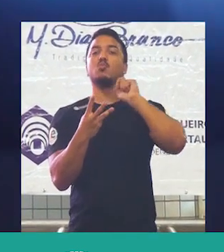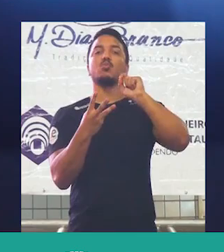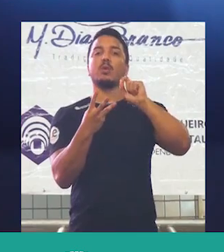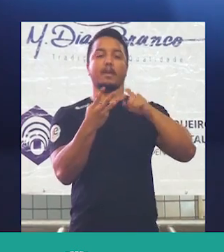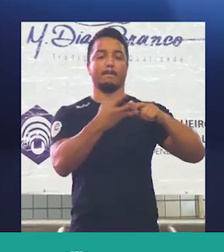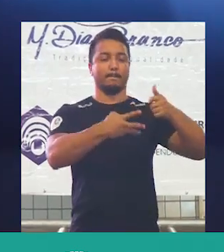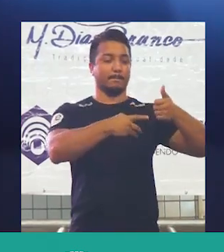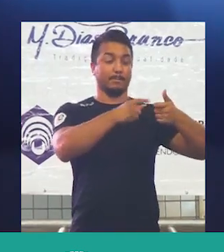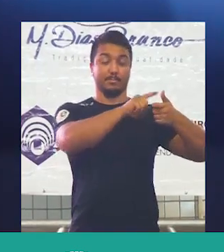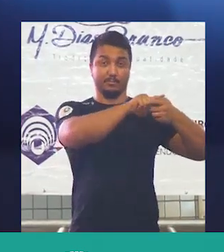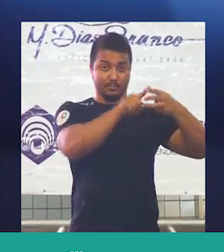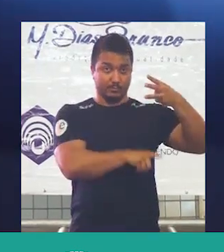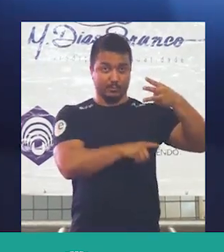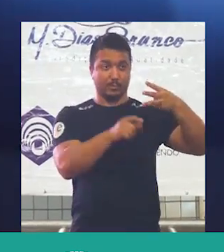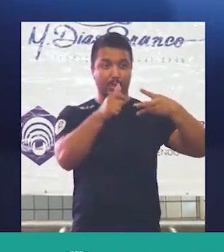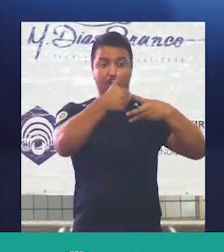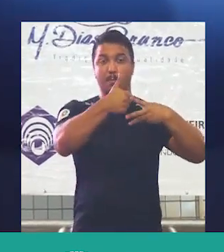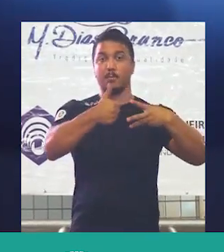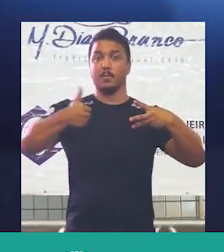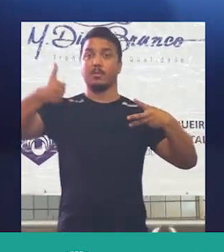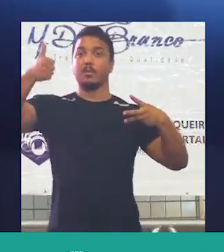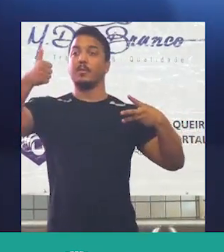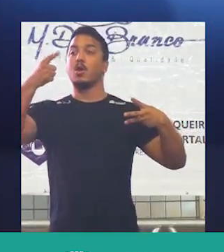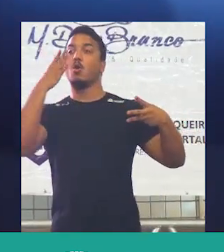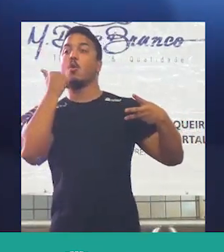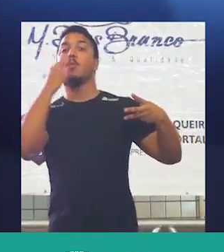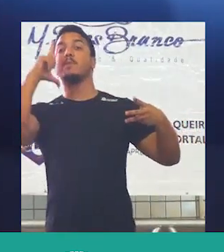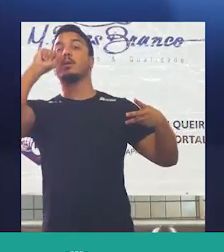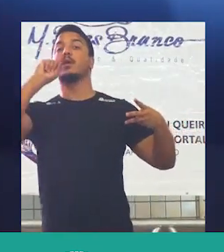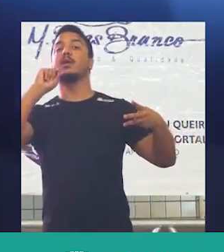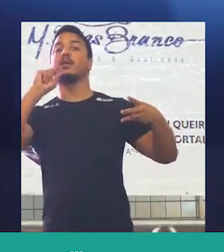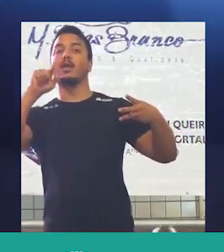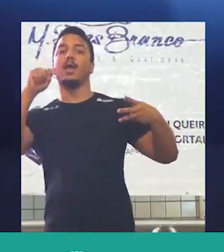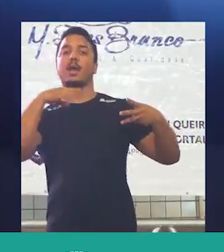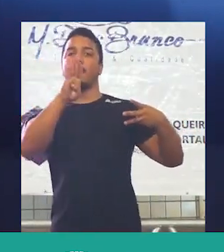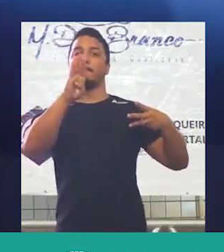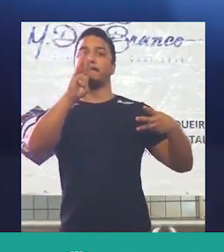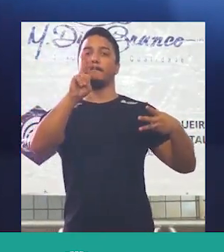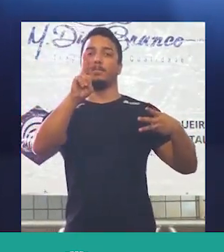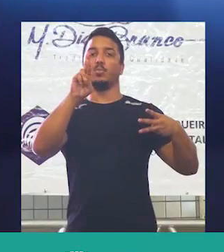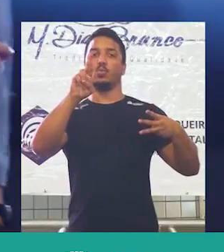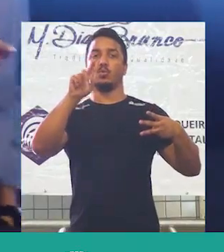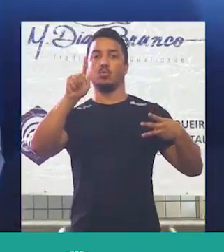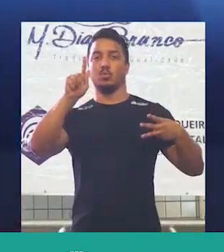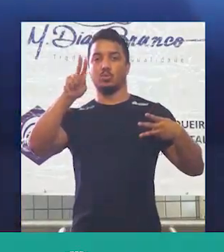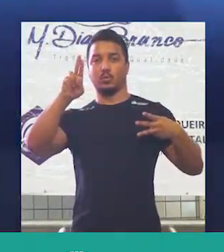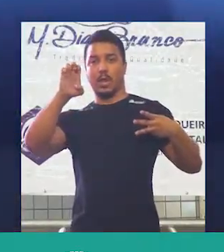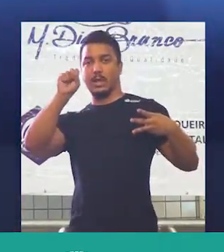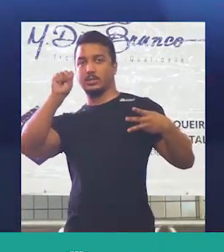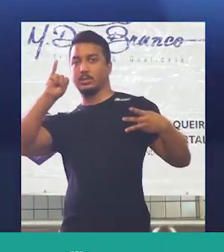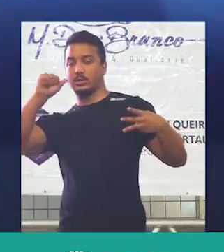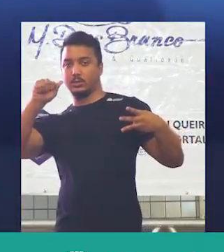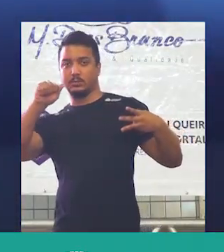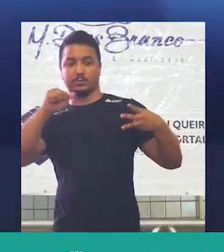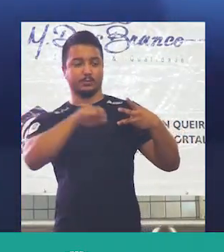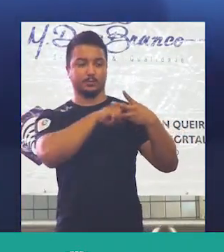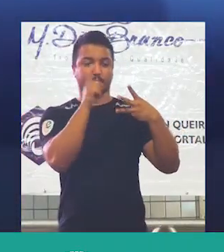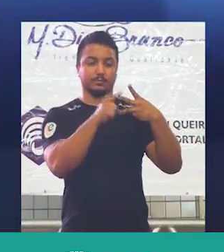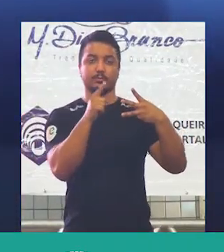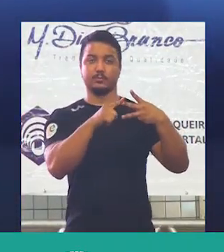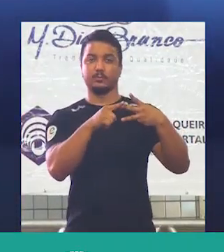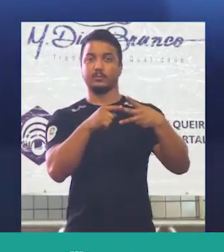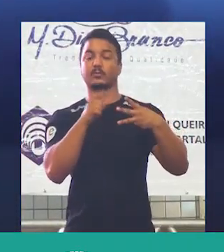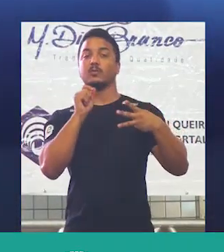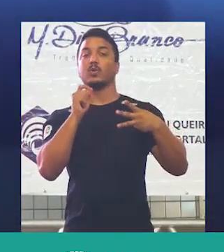O primeiro pedaço do bolo, quem come é a burguesia. O segundo pedaço